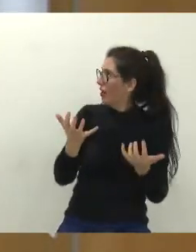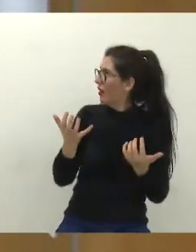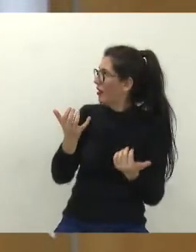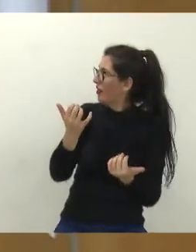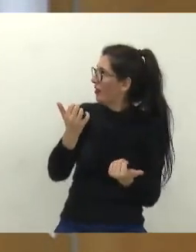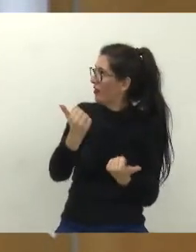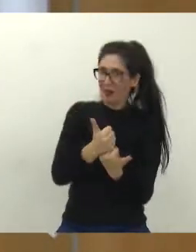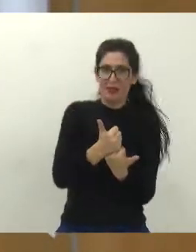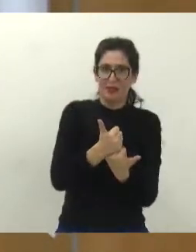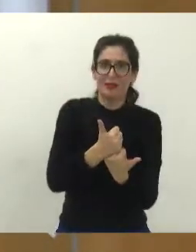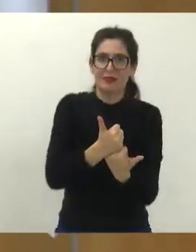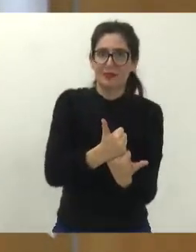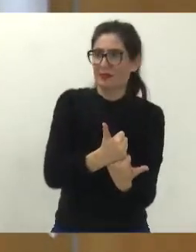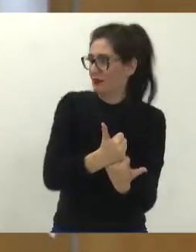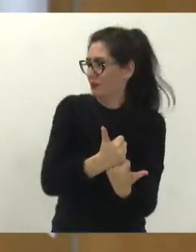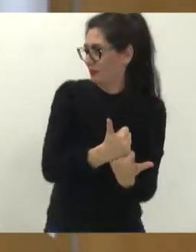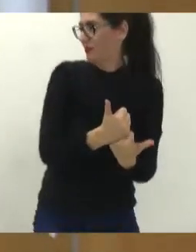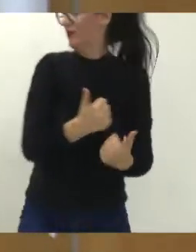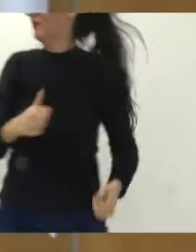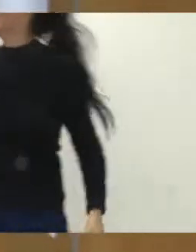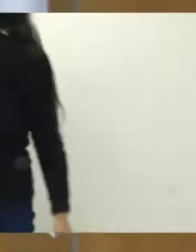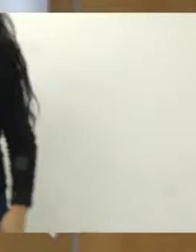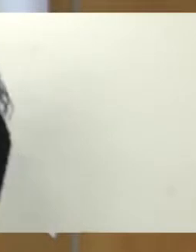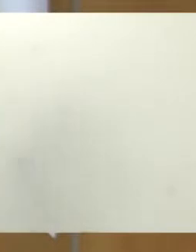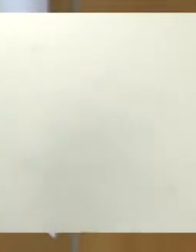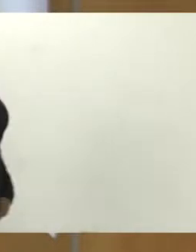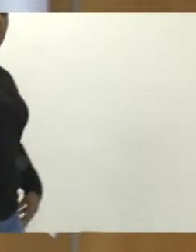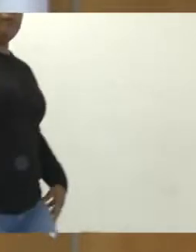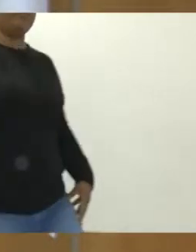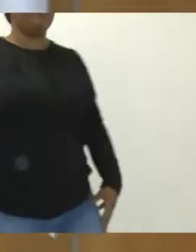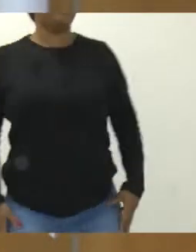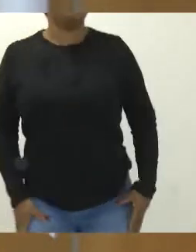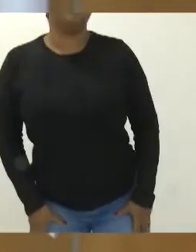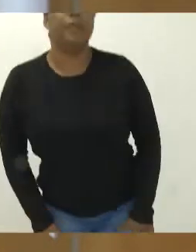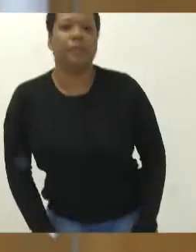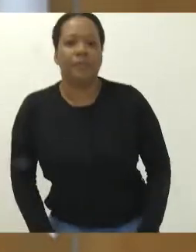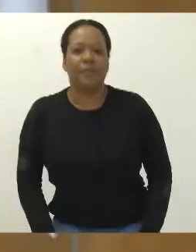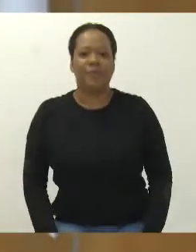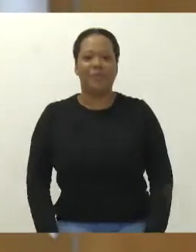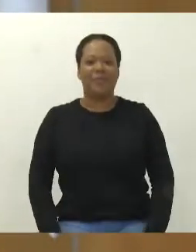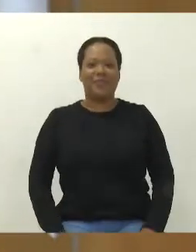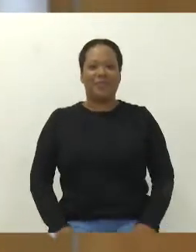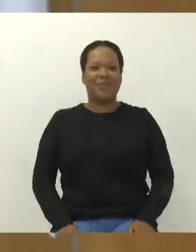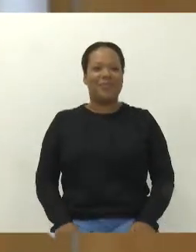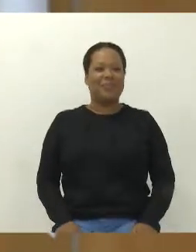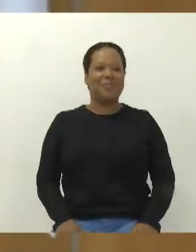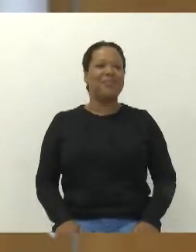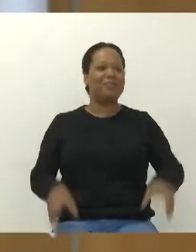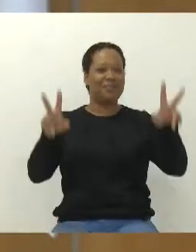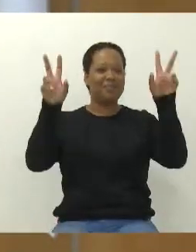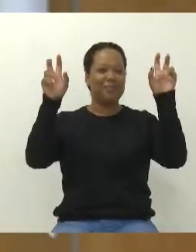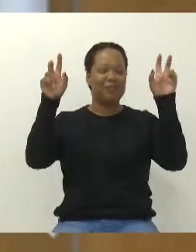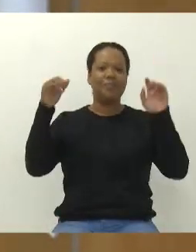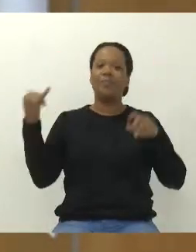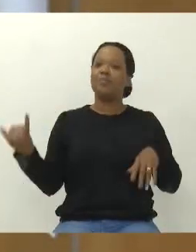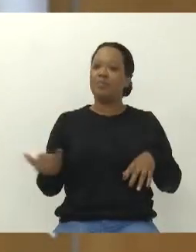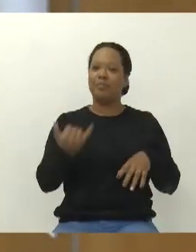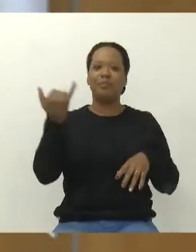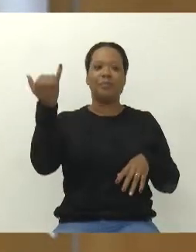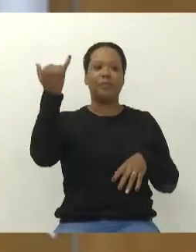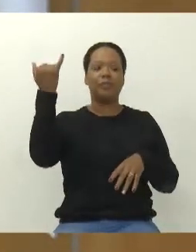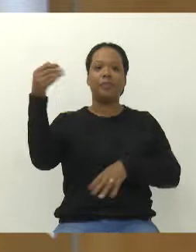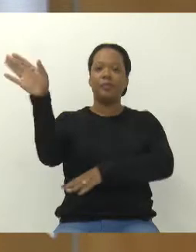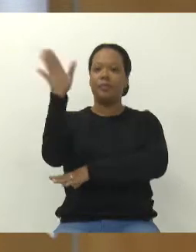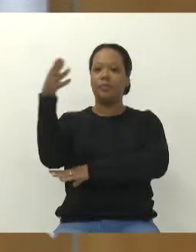Bom, agora um assunto importante, principalmente para o pessoal lá de São Silvestre, e aí também contempla uma parte do pessoal do Bandeira